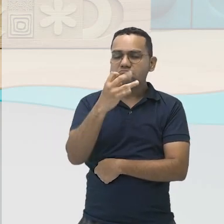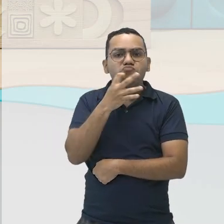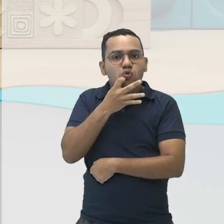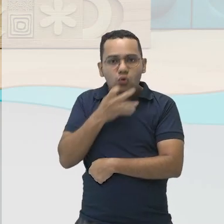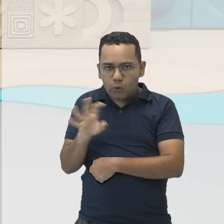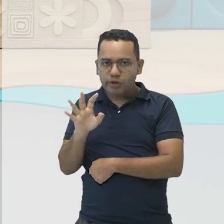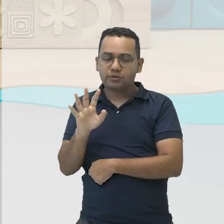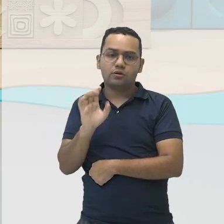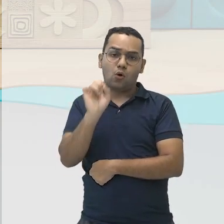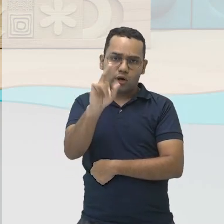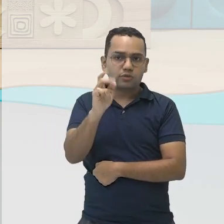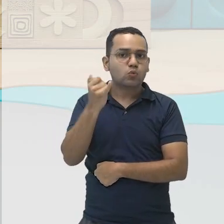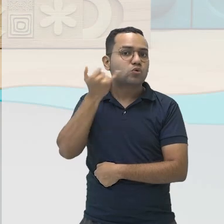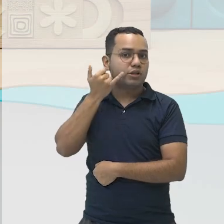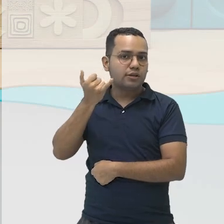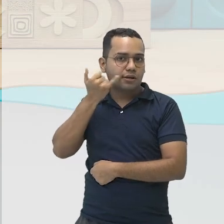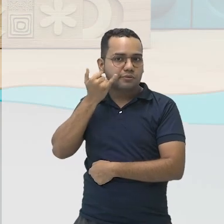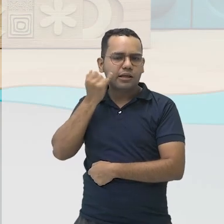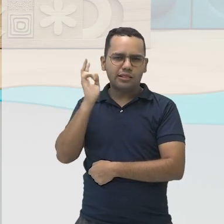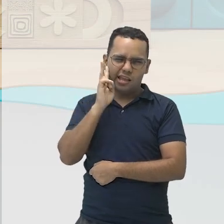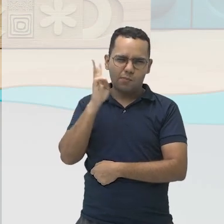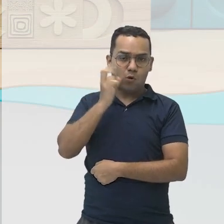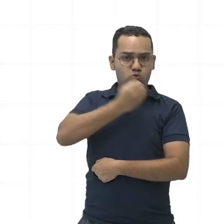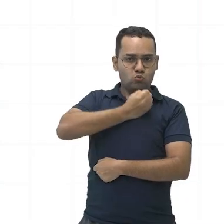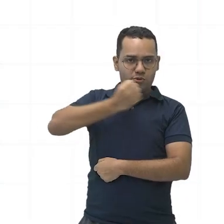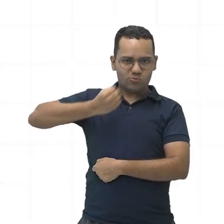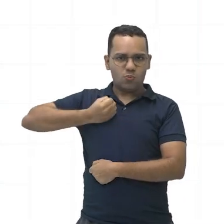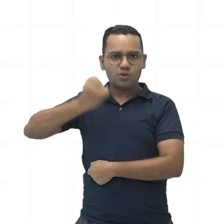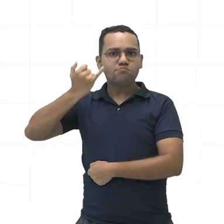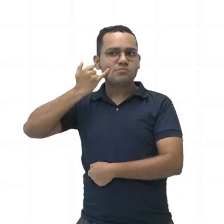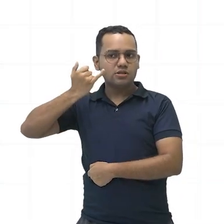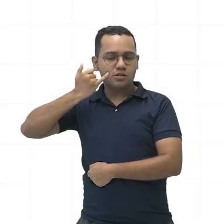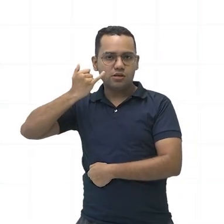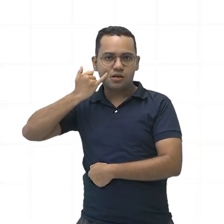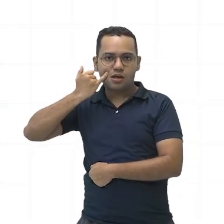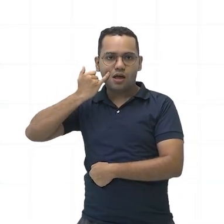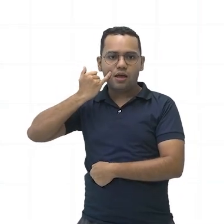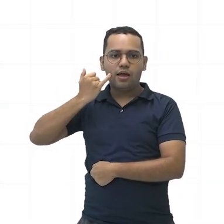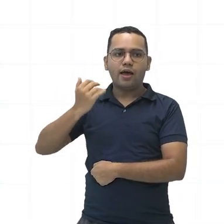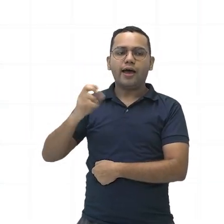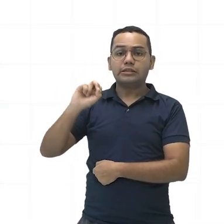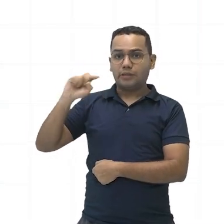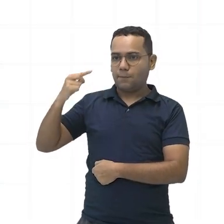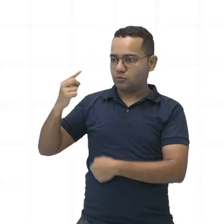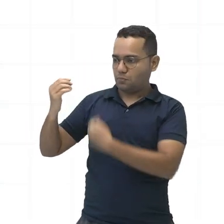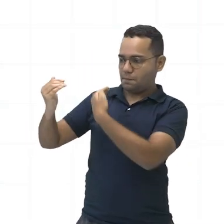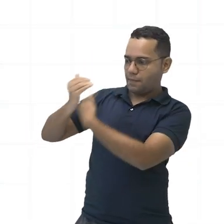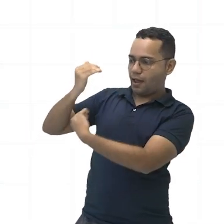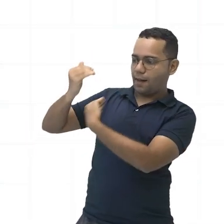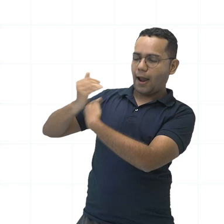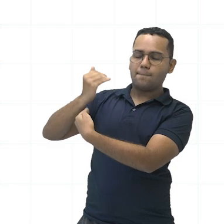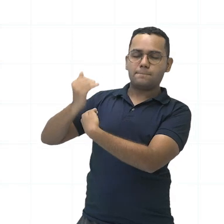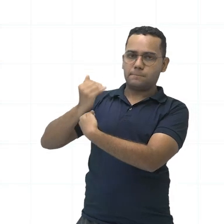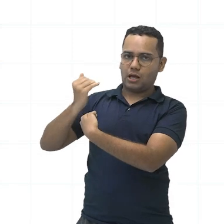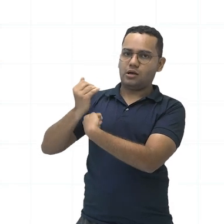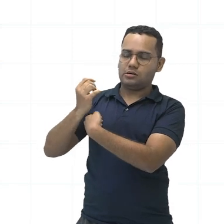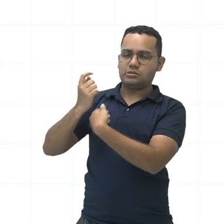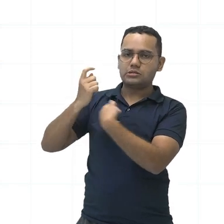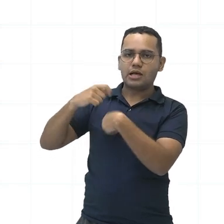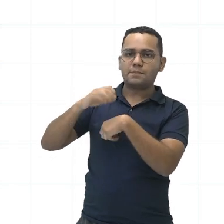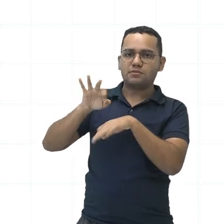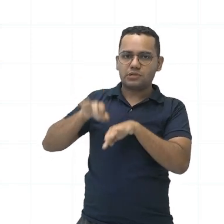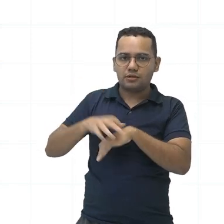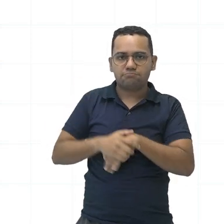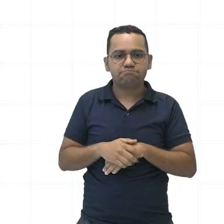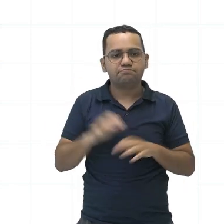espera as orientações deles, ok? Bom, quarto passo, impedir que testemunhas removam ou manuseiem